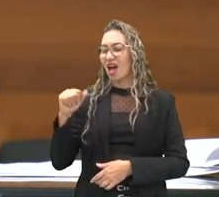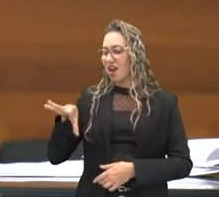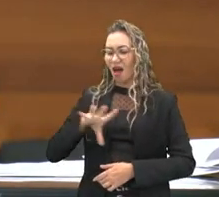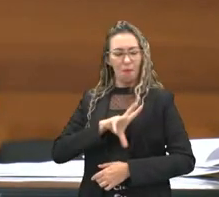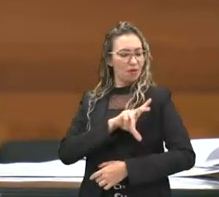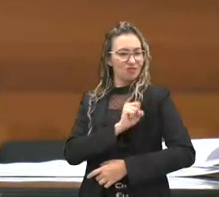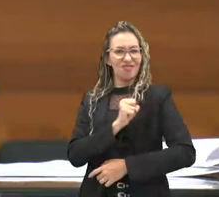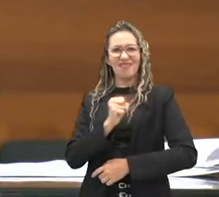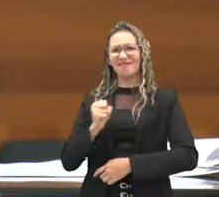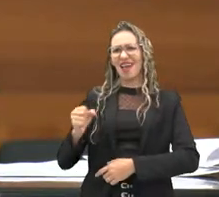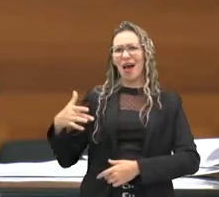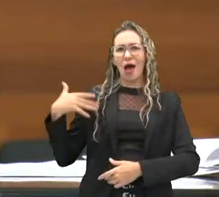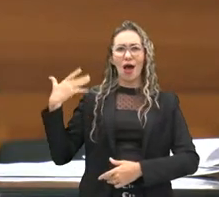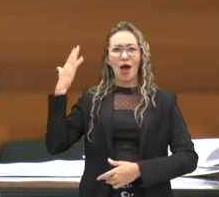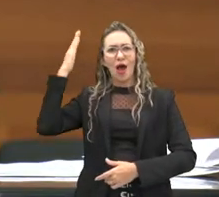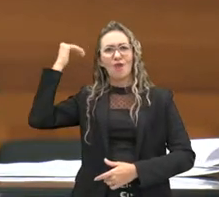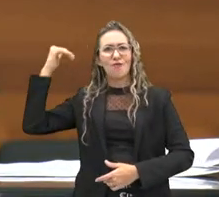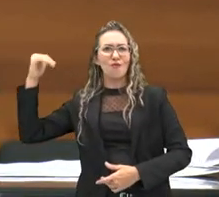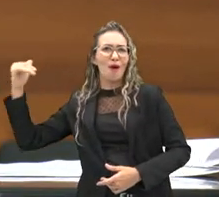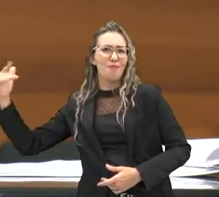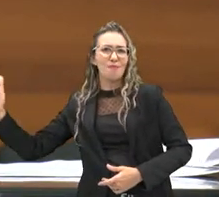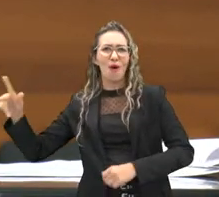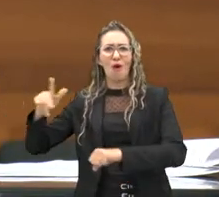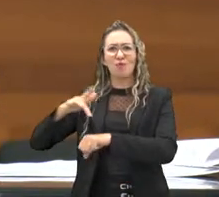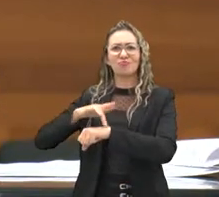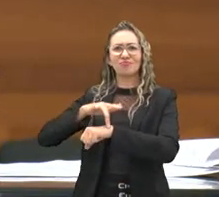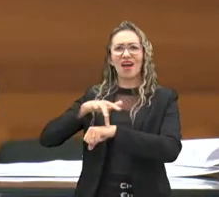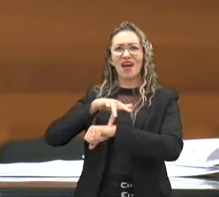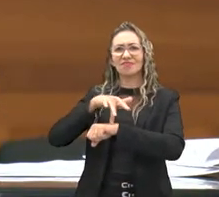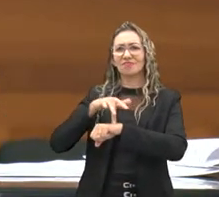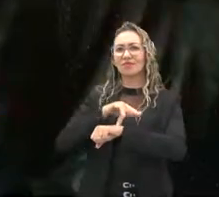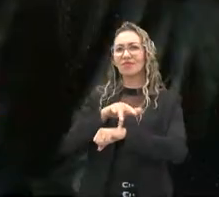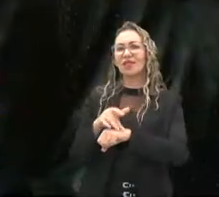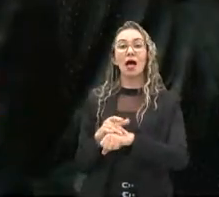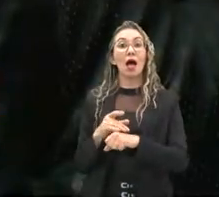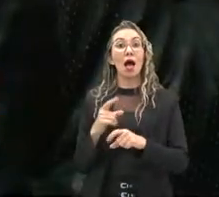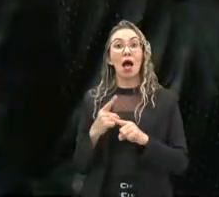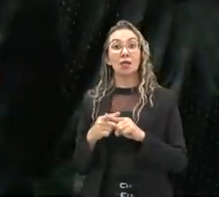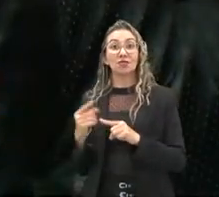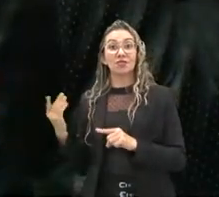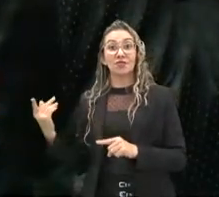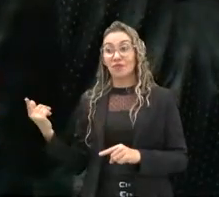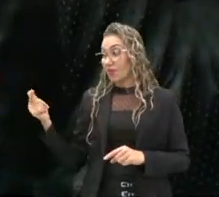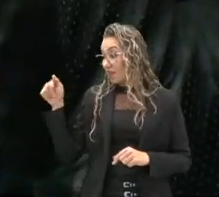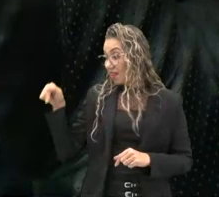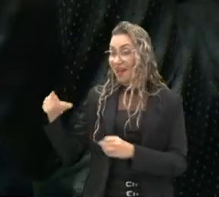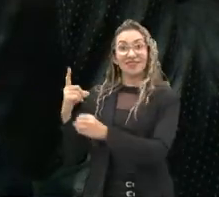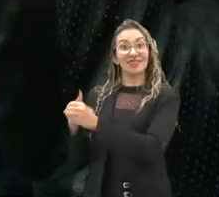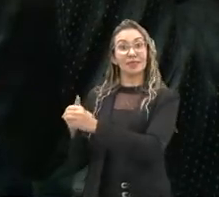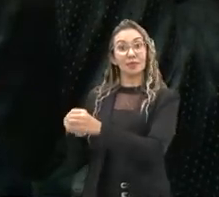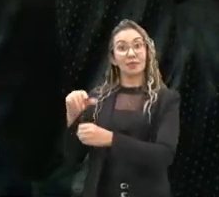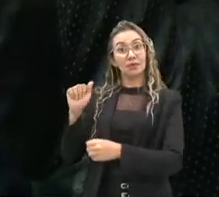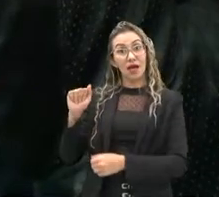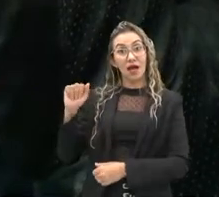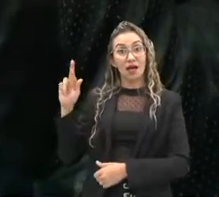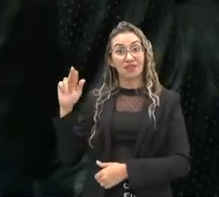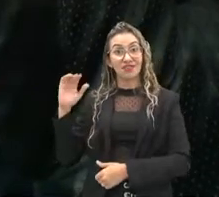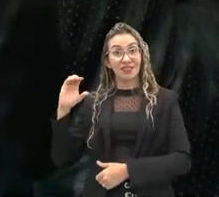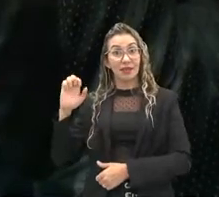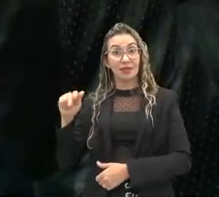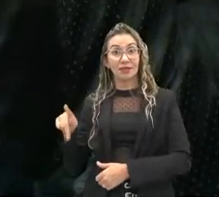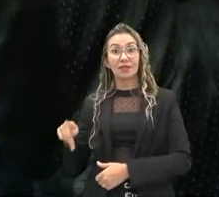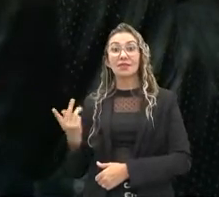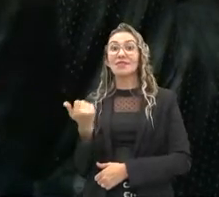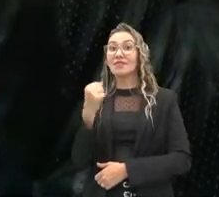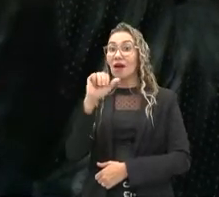sucesso nos grandes salões do Rio de Janeiro. Pois veio de Aranha um testemunho para a história. Disse ele, abre